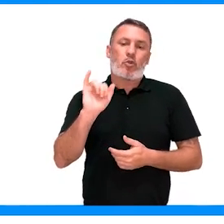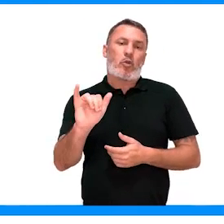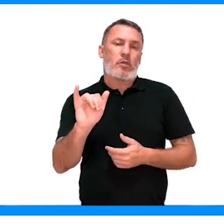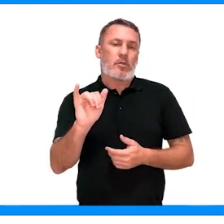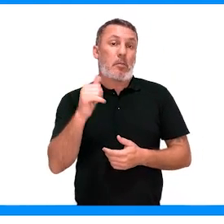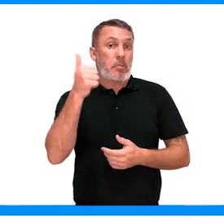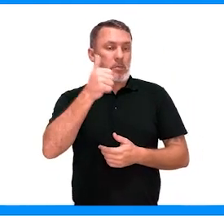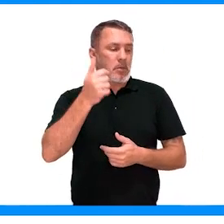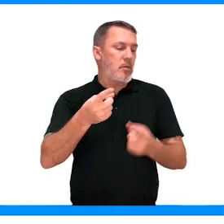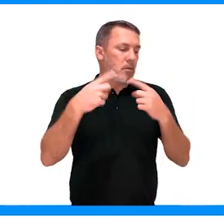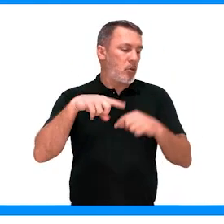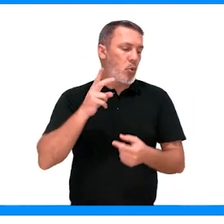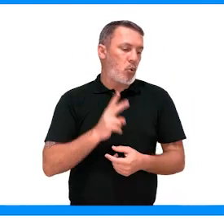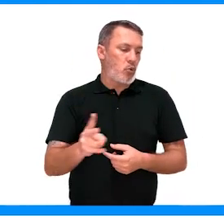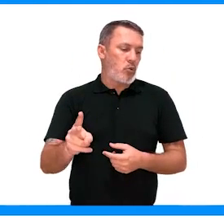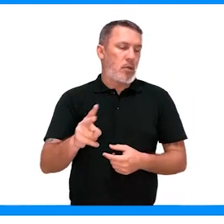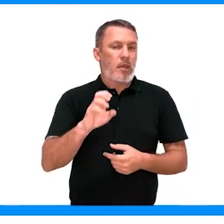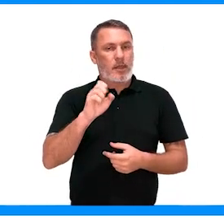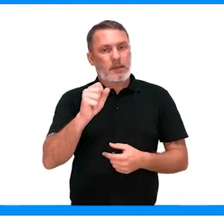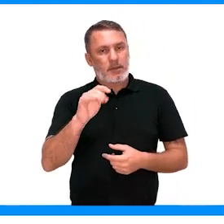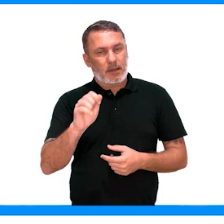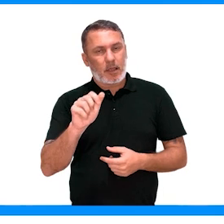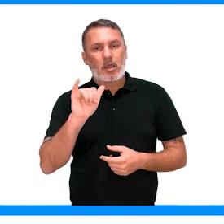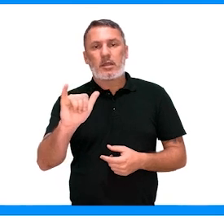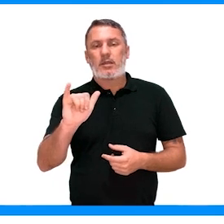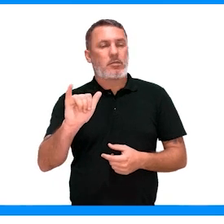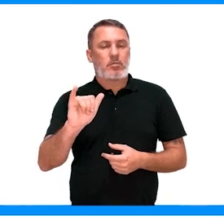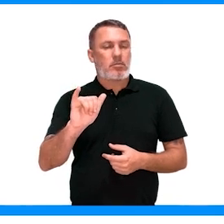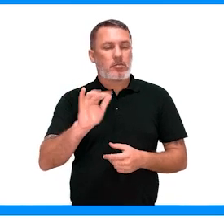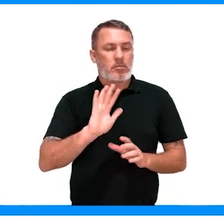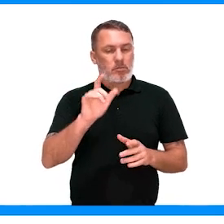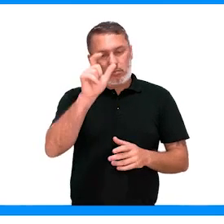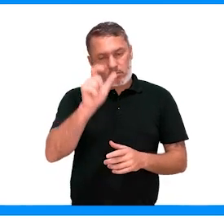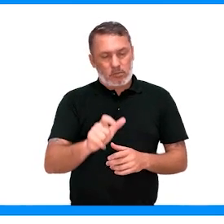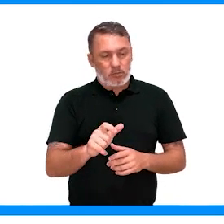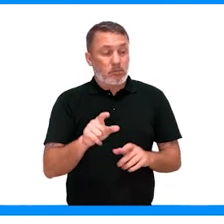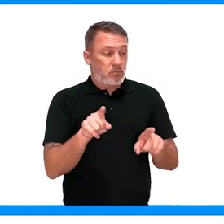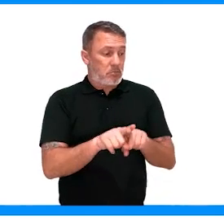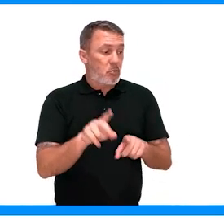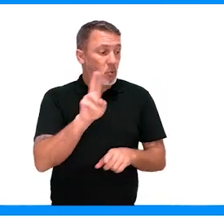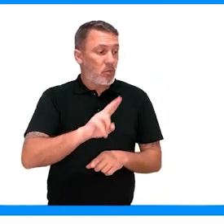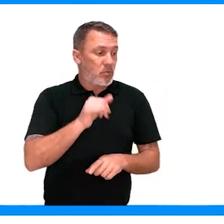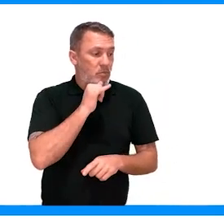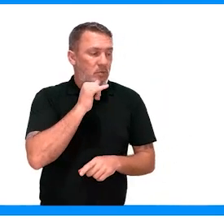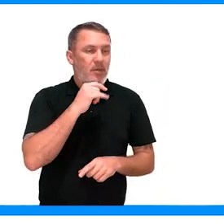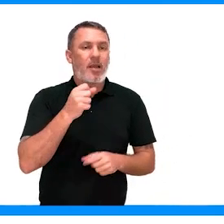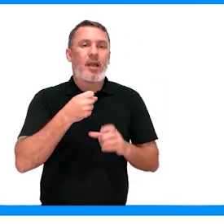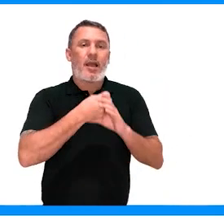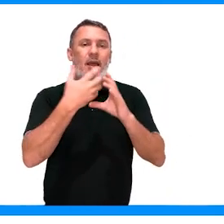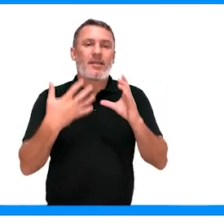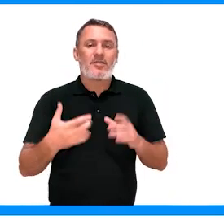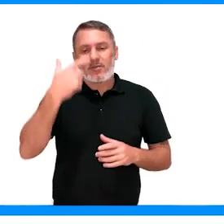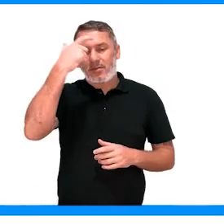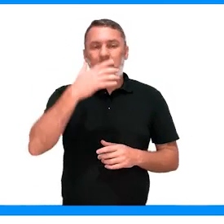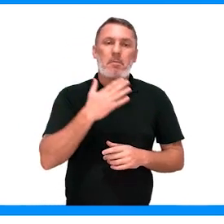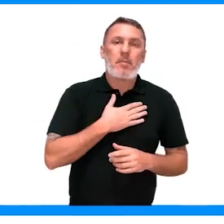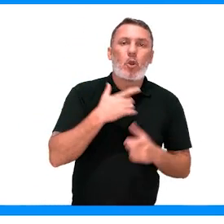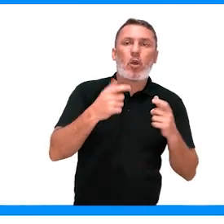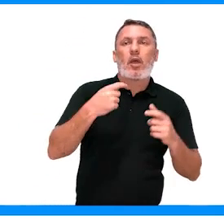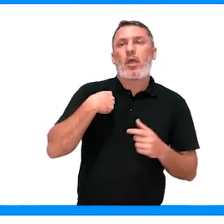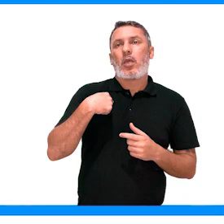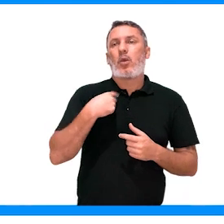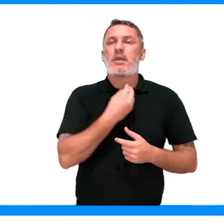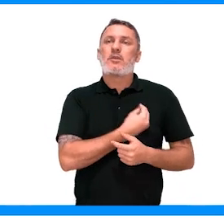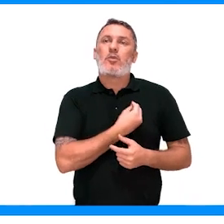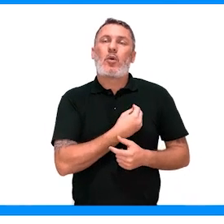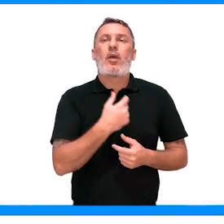tú estás, él está. Nosotros estamos, vosotros estáis, ellos están. Inclusive para a gente falar das nossas características, para onde a